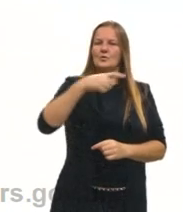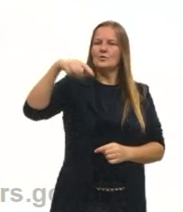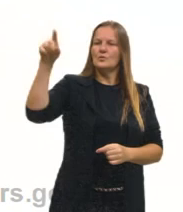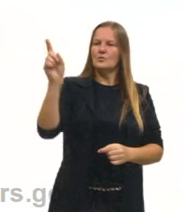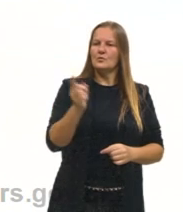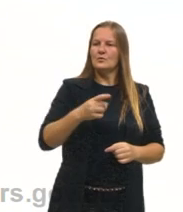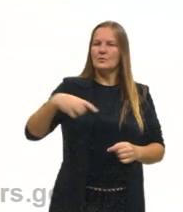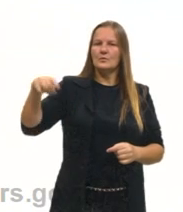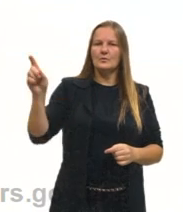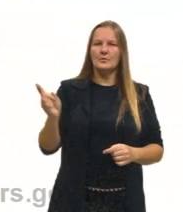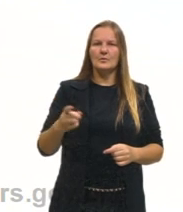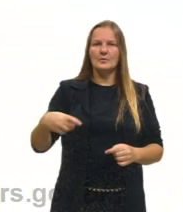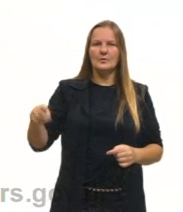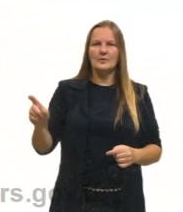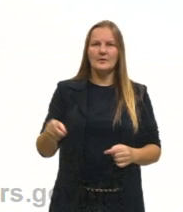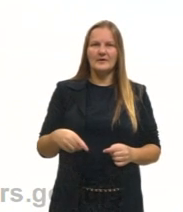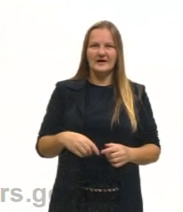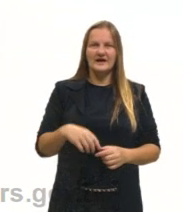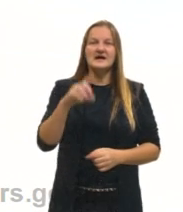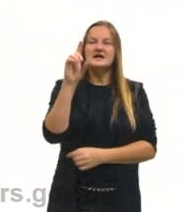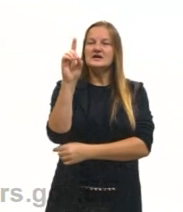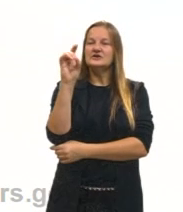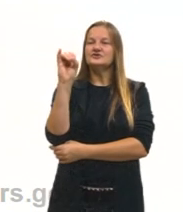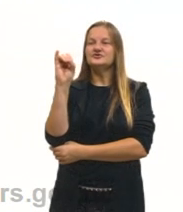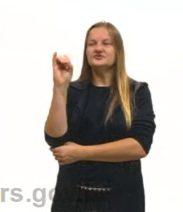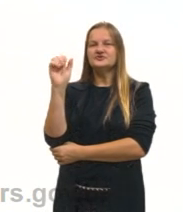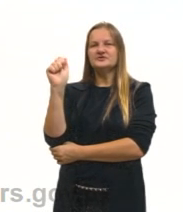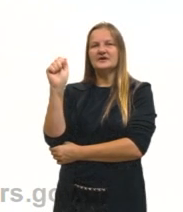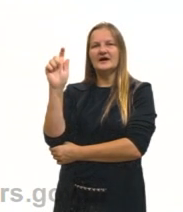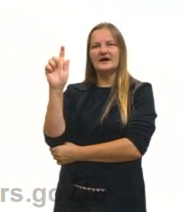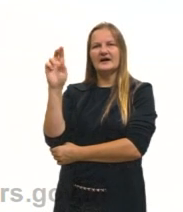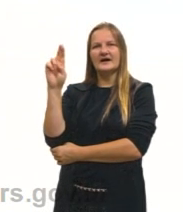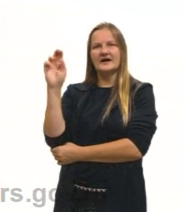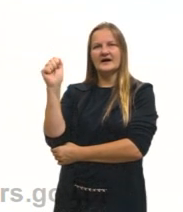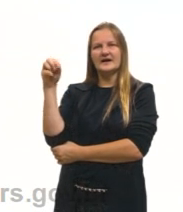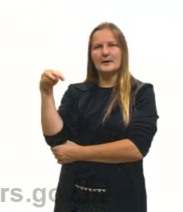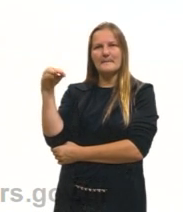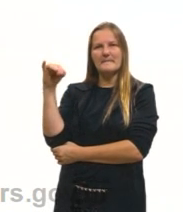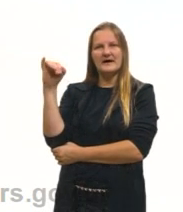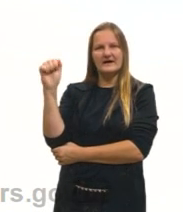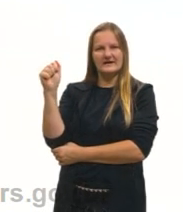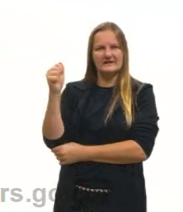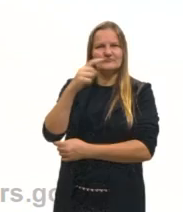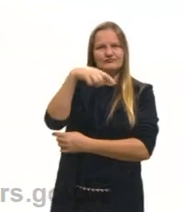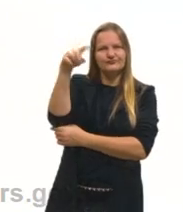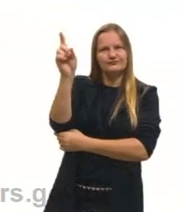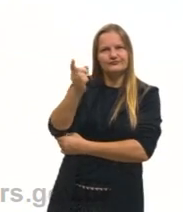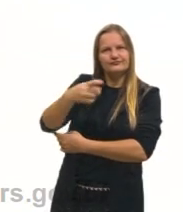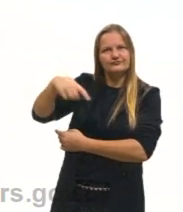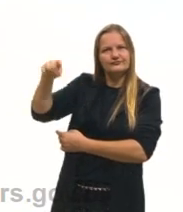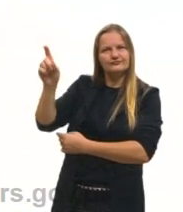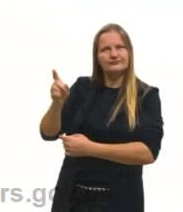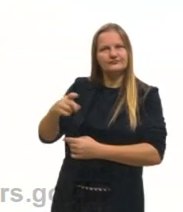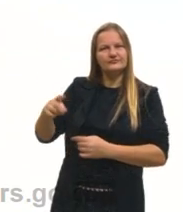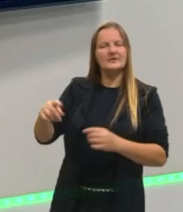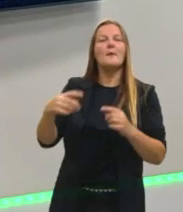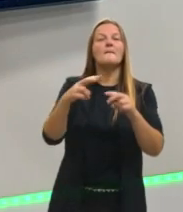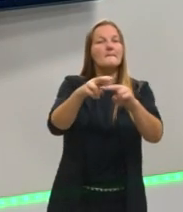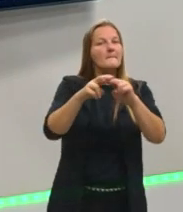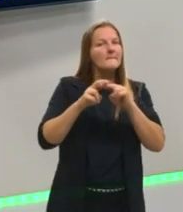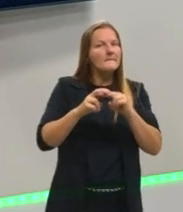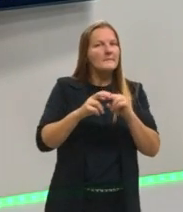diagrama de Linus Pauling que a gente distribui o número de número atômico né o número de prótons dos elementos